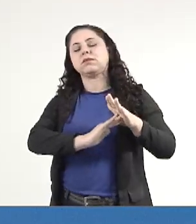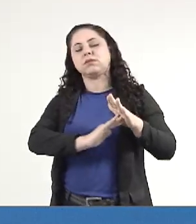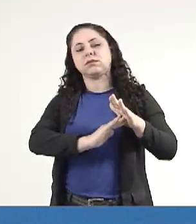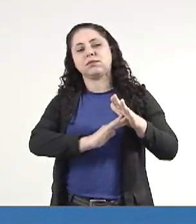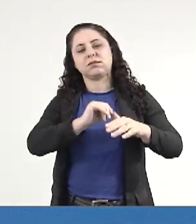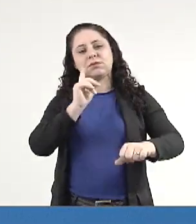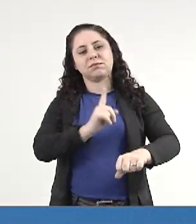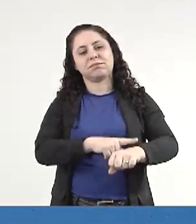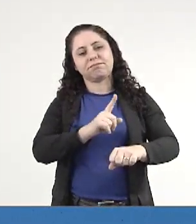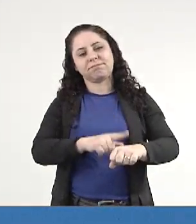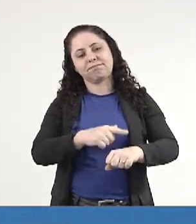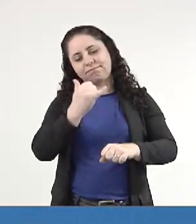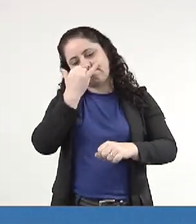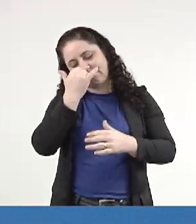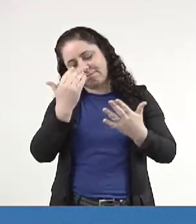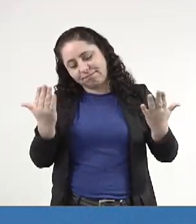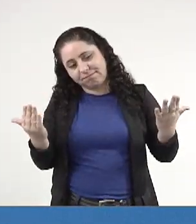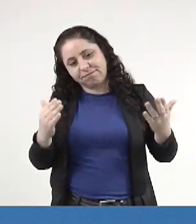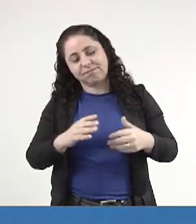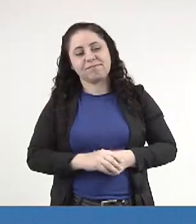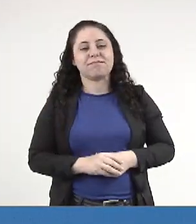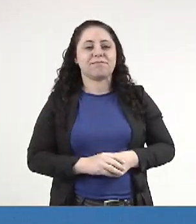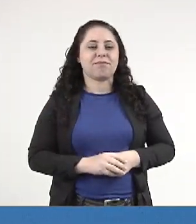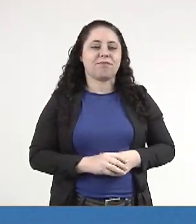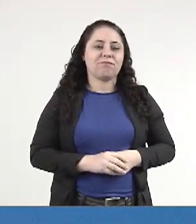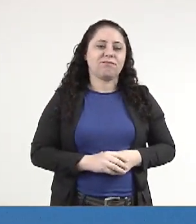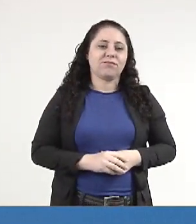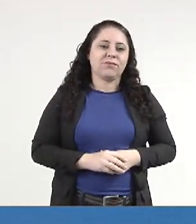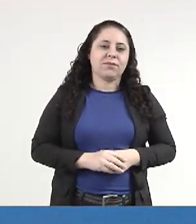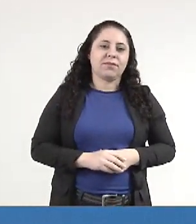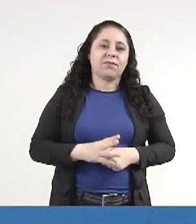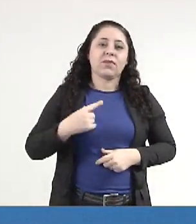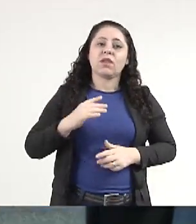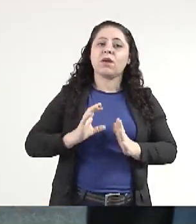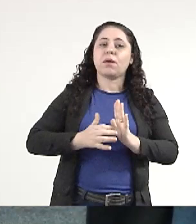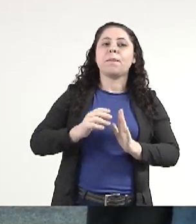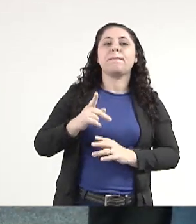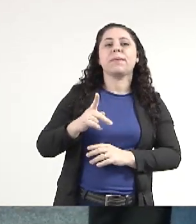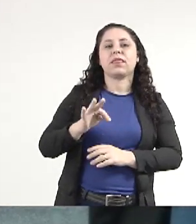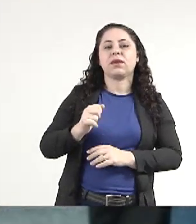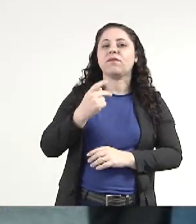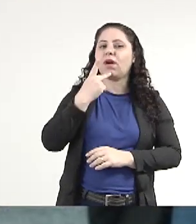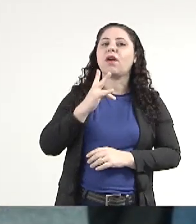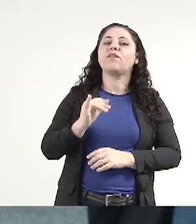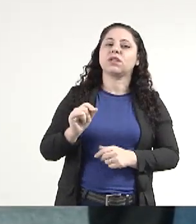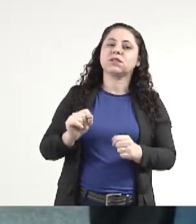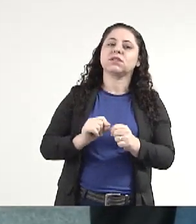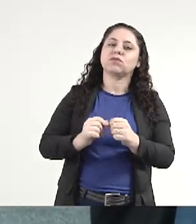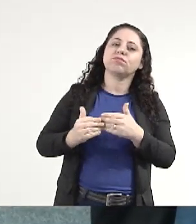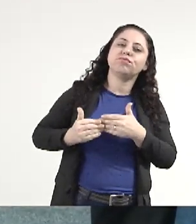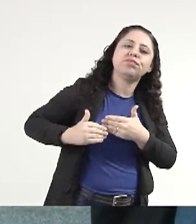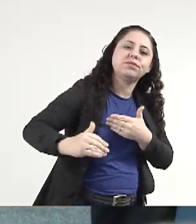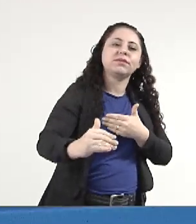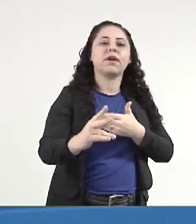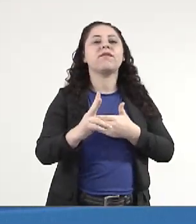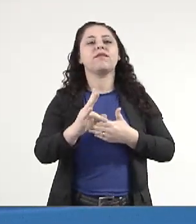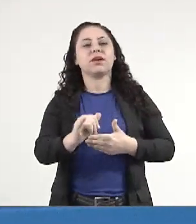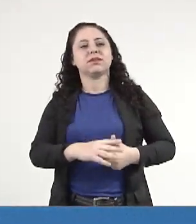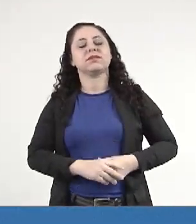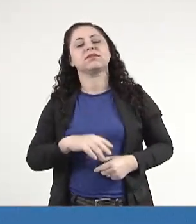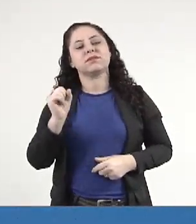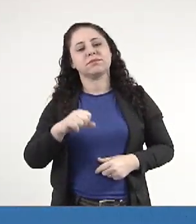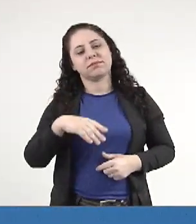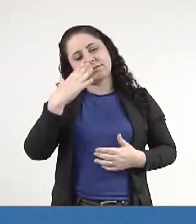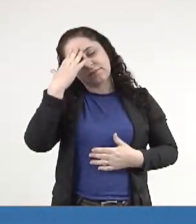momento. Não. Isso aí o PT vai fazer a partir de agora. Vai sim.